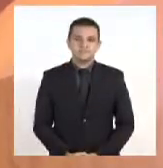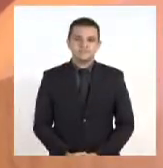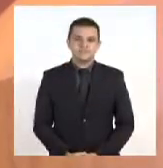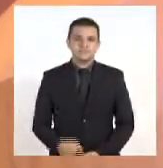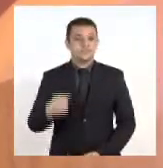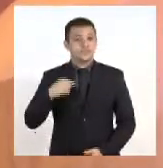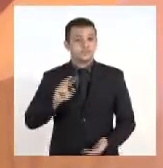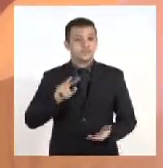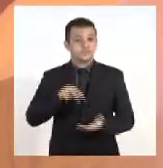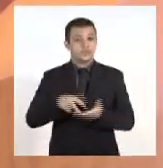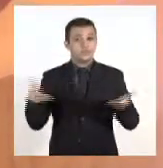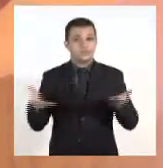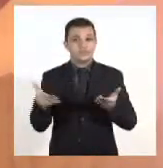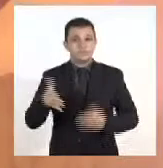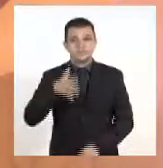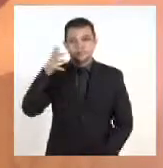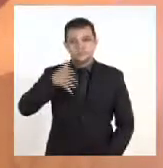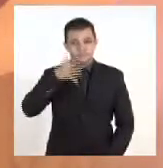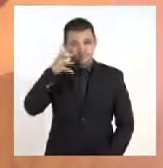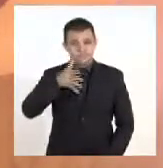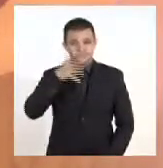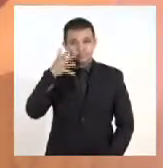eu hoje subo nessa tribuna